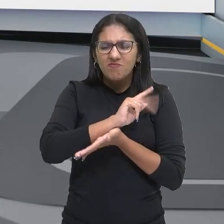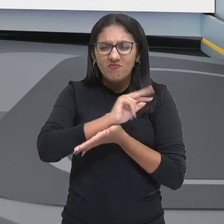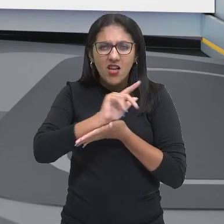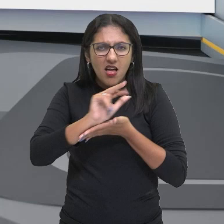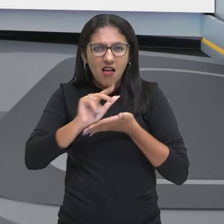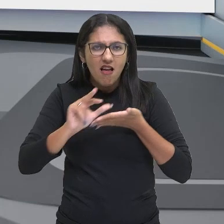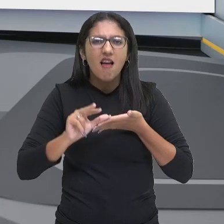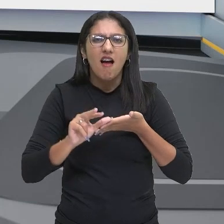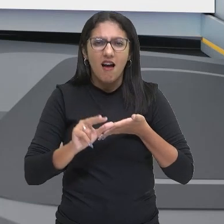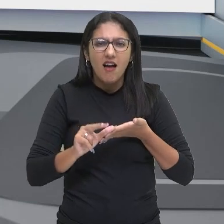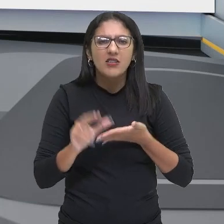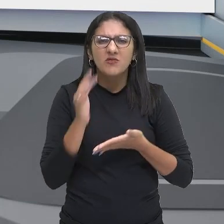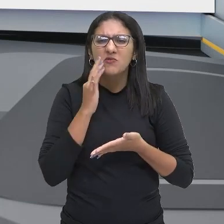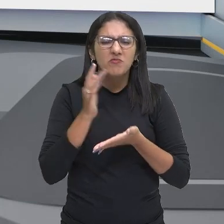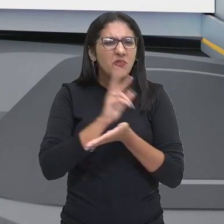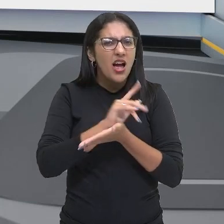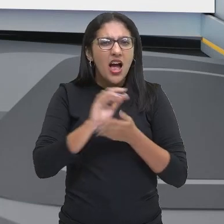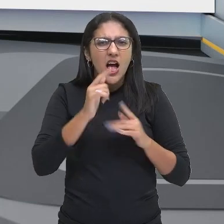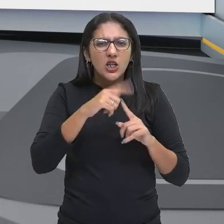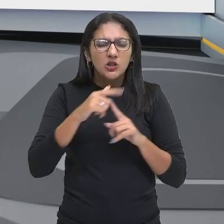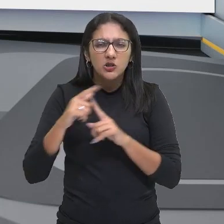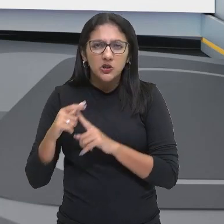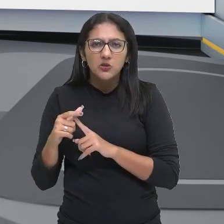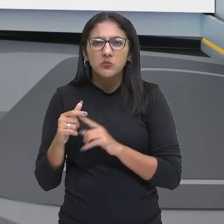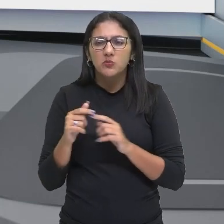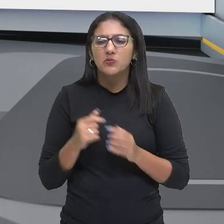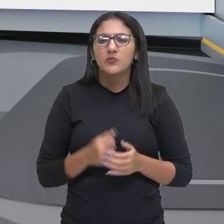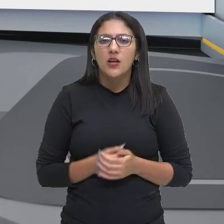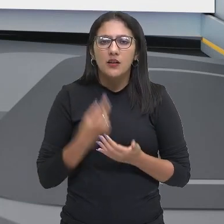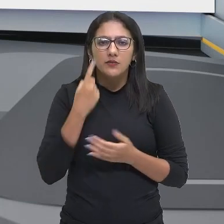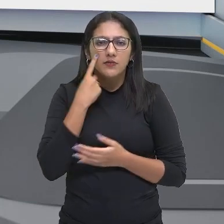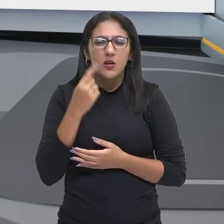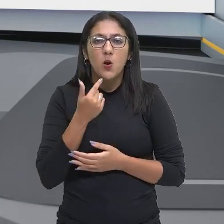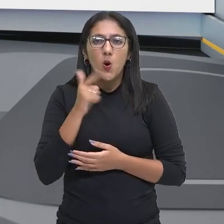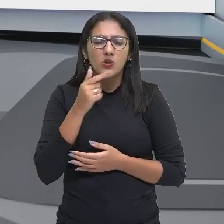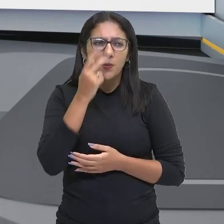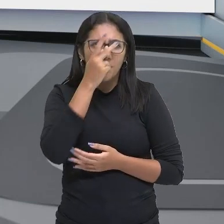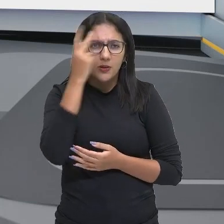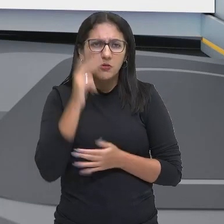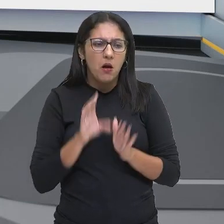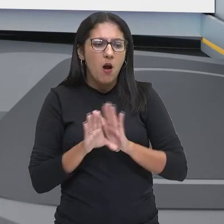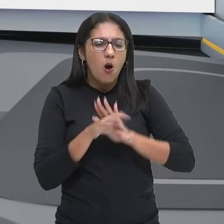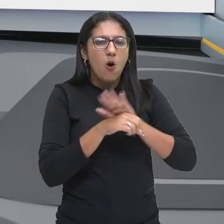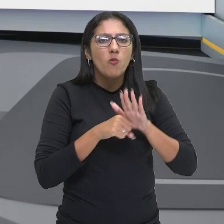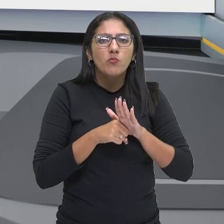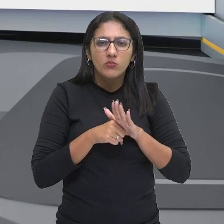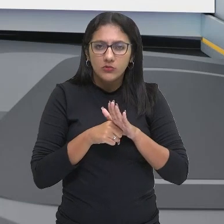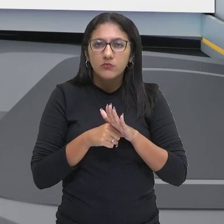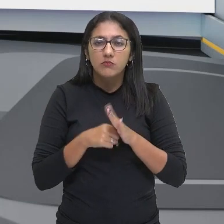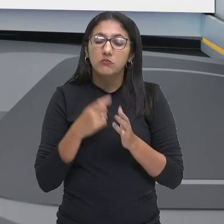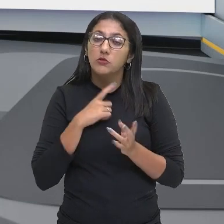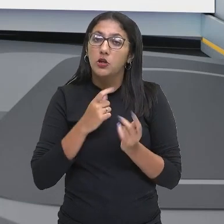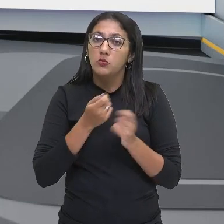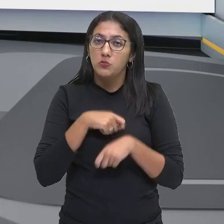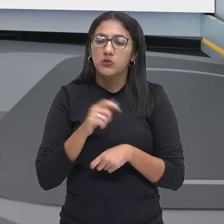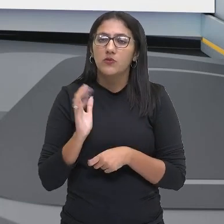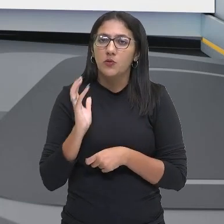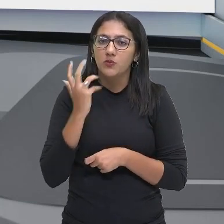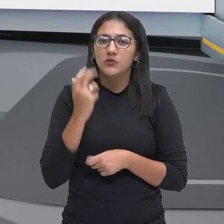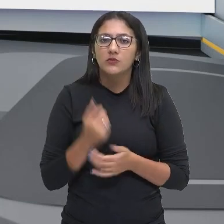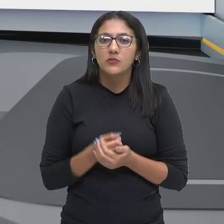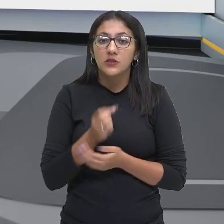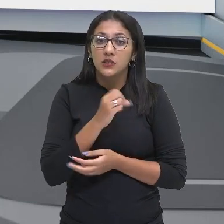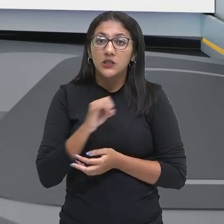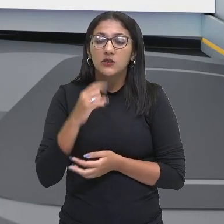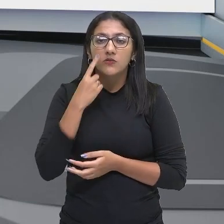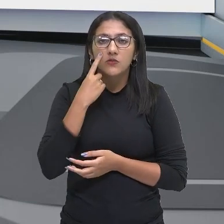comprou frutas, né, para se alimentar, e aí alguém vai e se aposta do teu perfil. Pode acontecer isso. Se você de